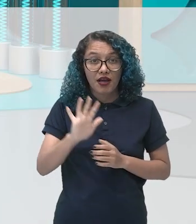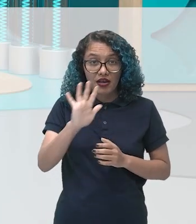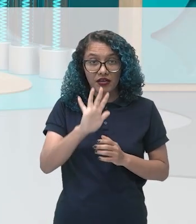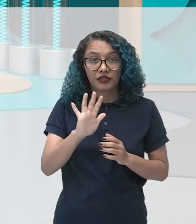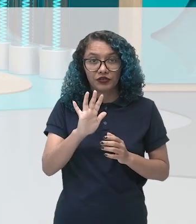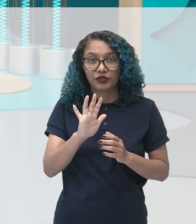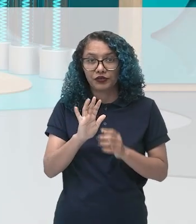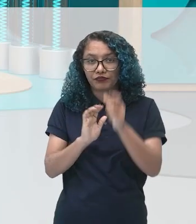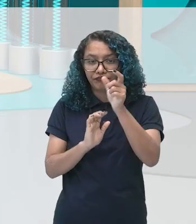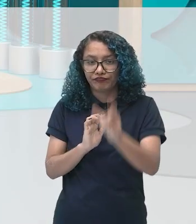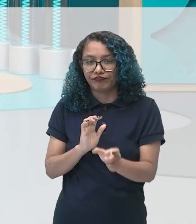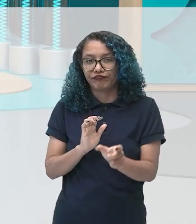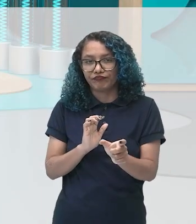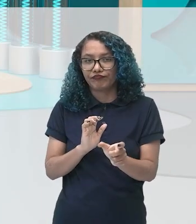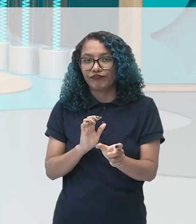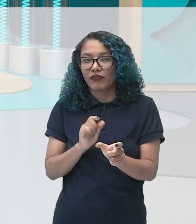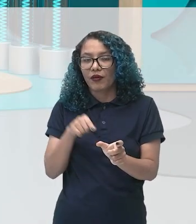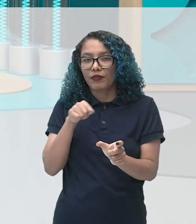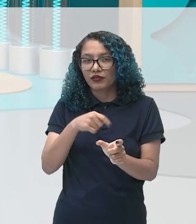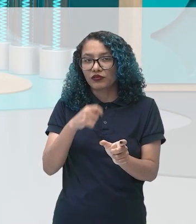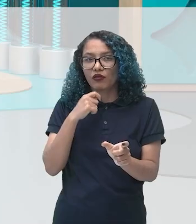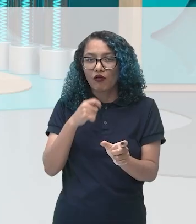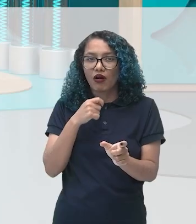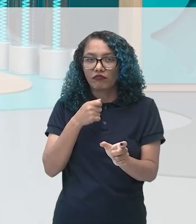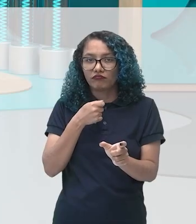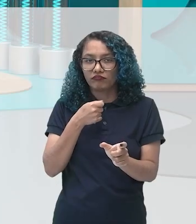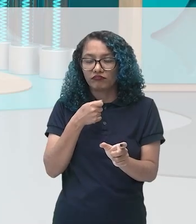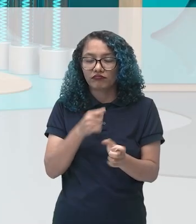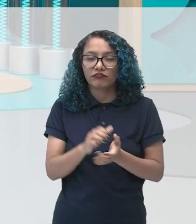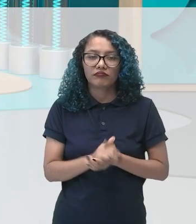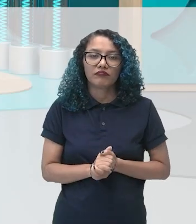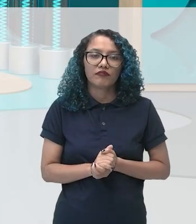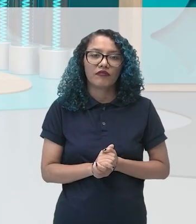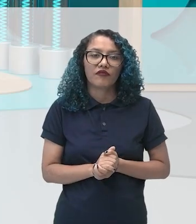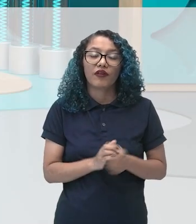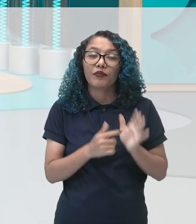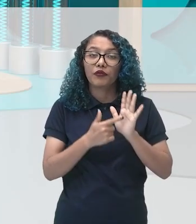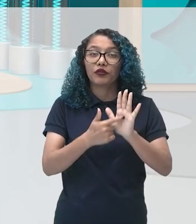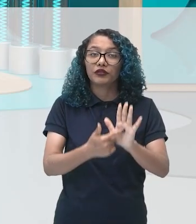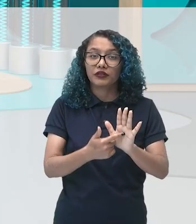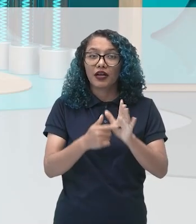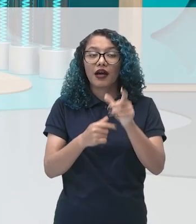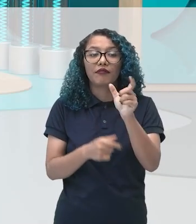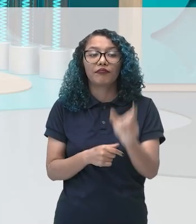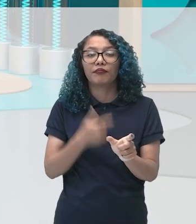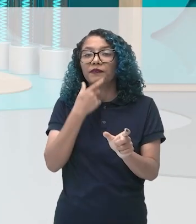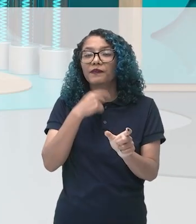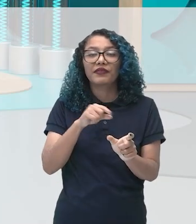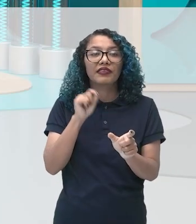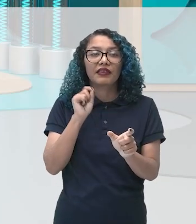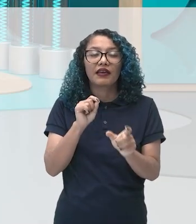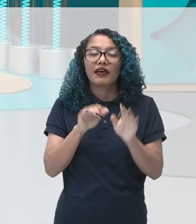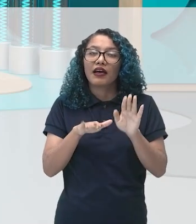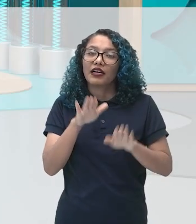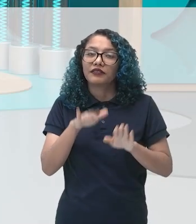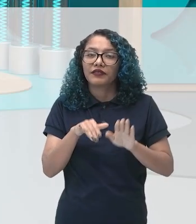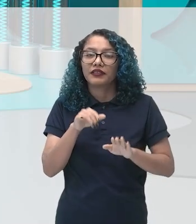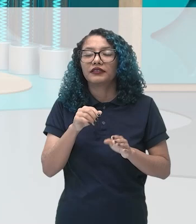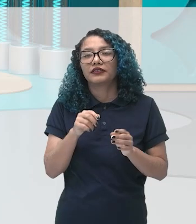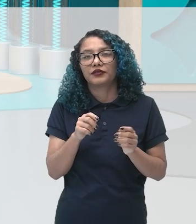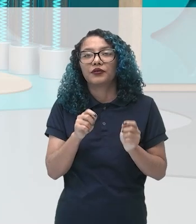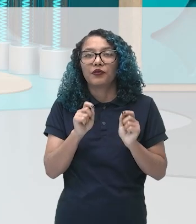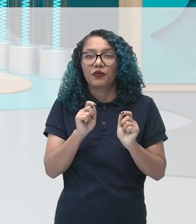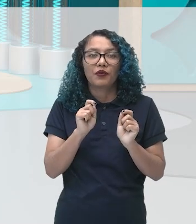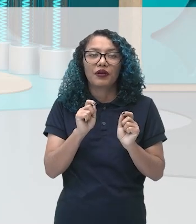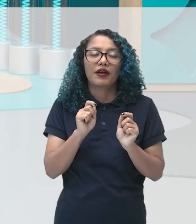né? E aí, aquela imagem vai ilustrar, vai dizer quem é a pessoa, porque às vezes é alguém que fez algo relevante,